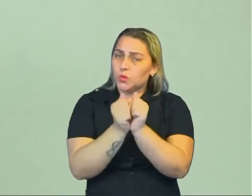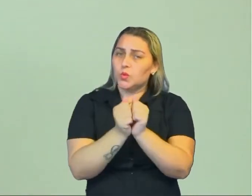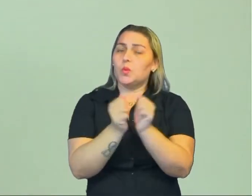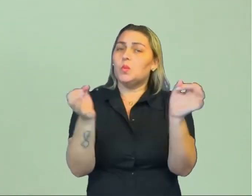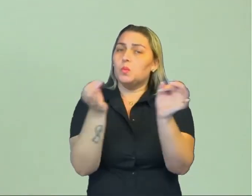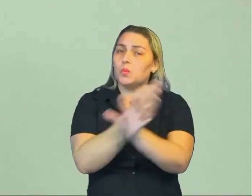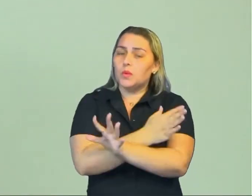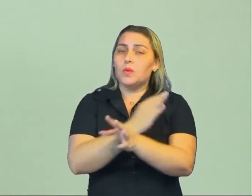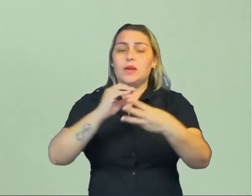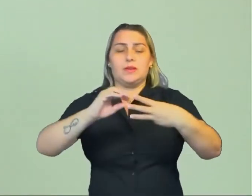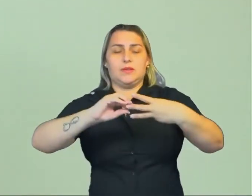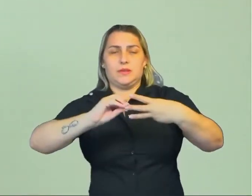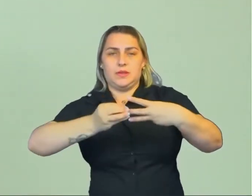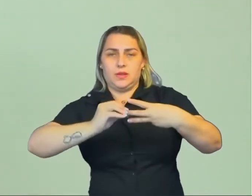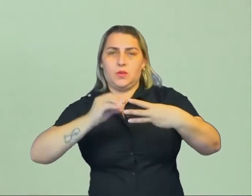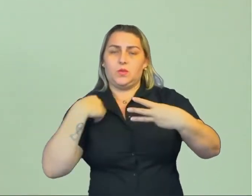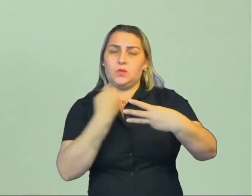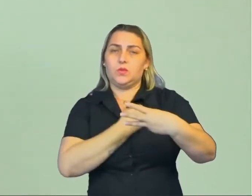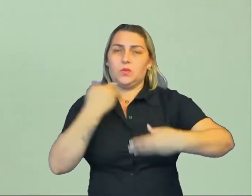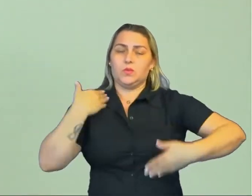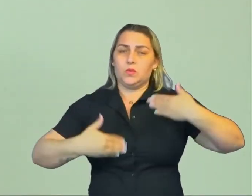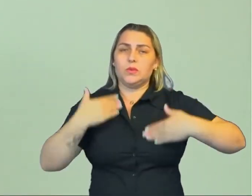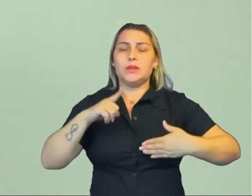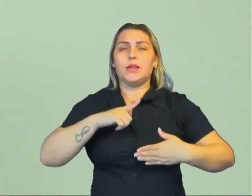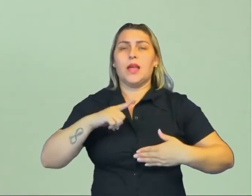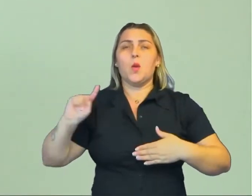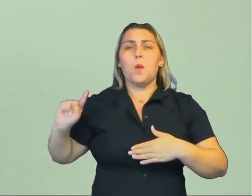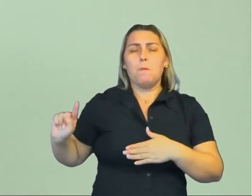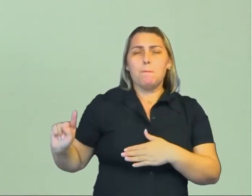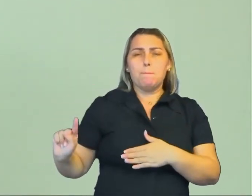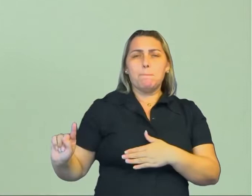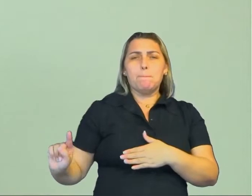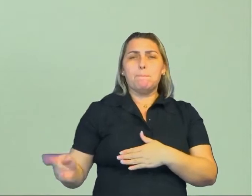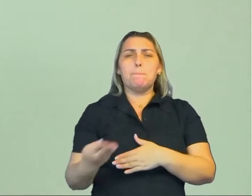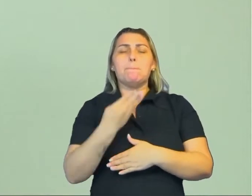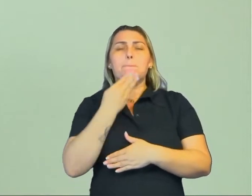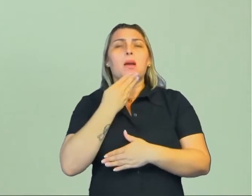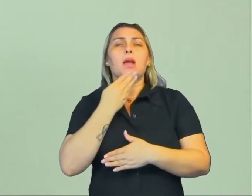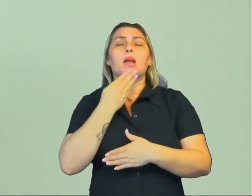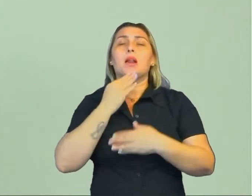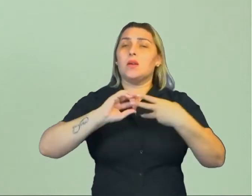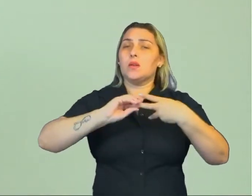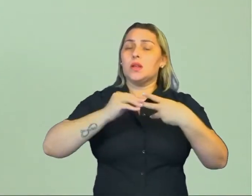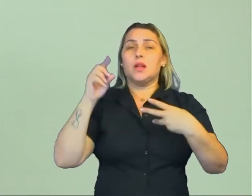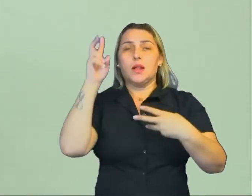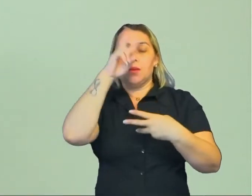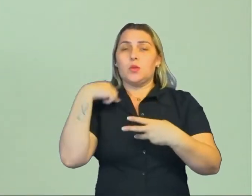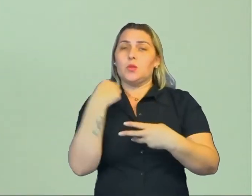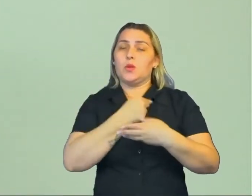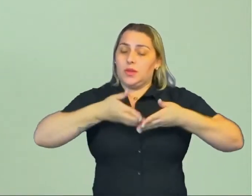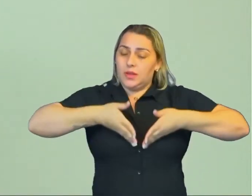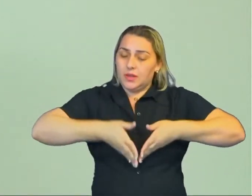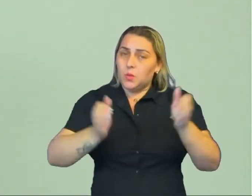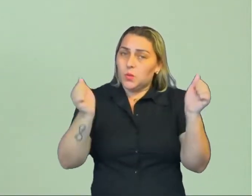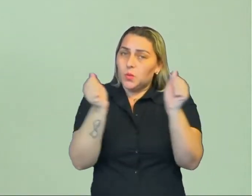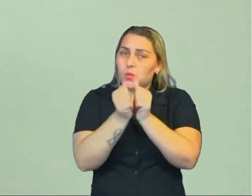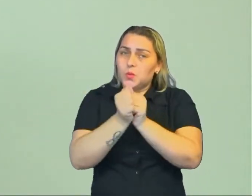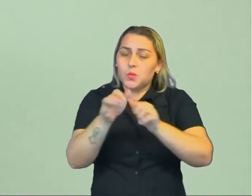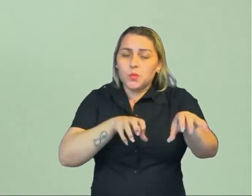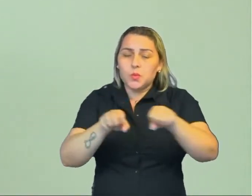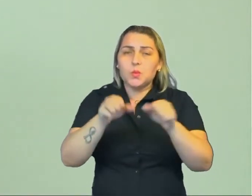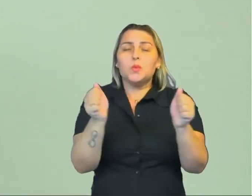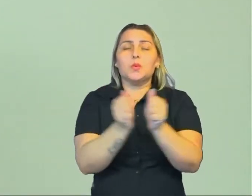eu formo uma célula. O nosso corpo ele tem, em média, 1 bilhão de células. Lembrando que nós nascemos da junção